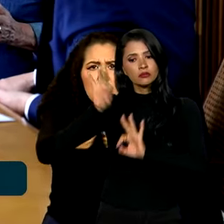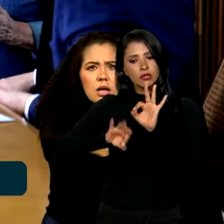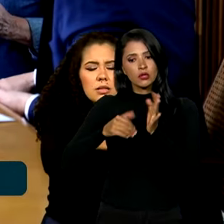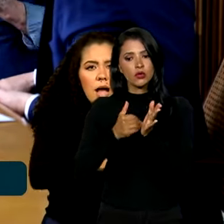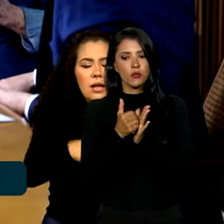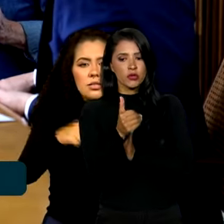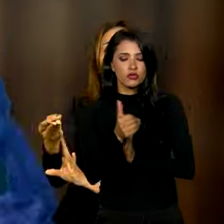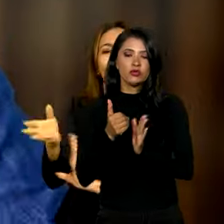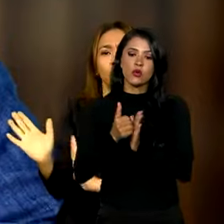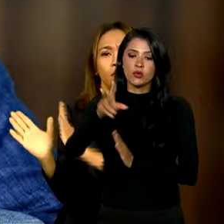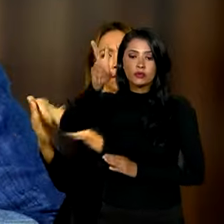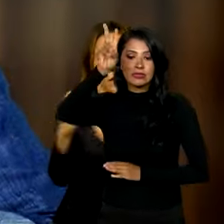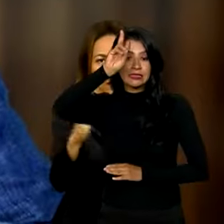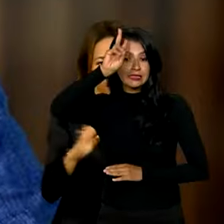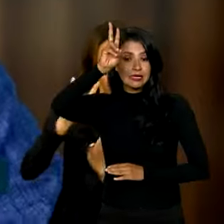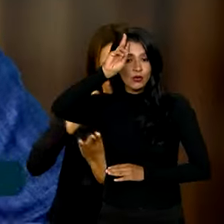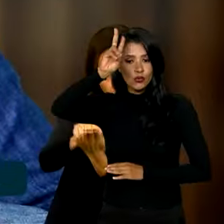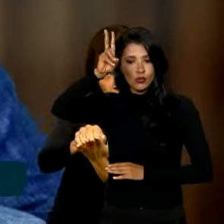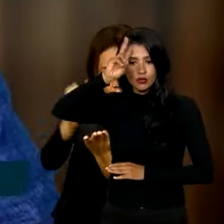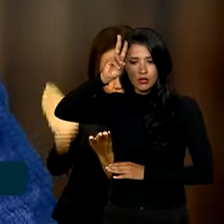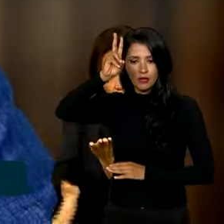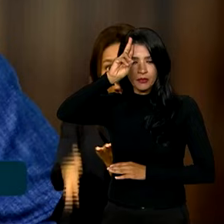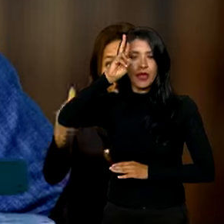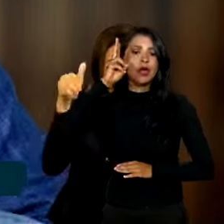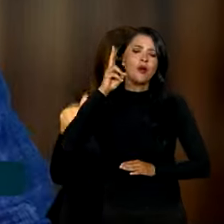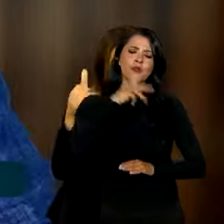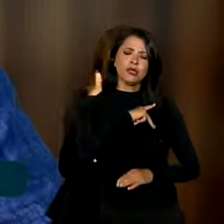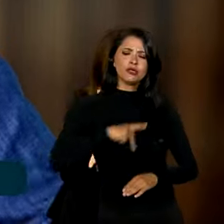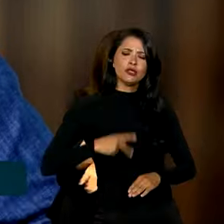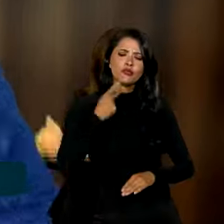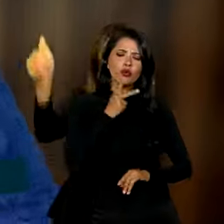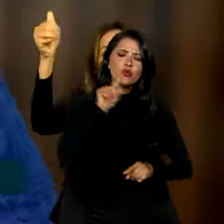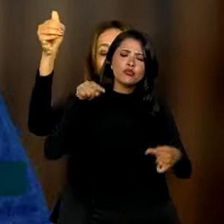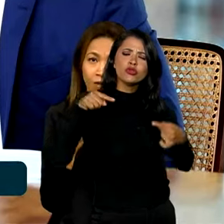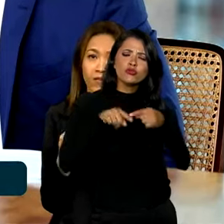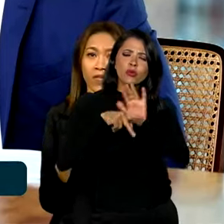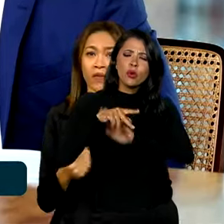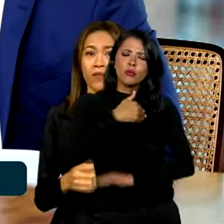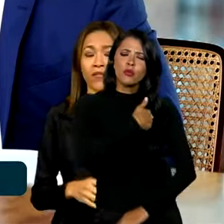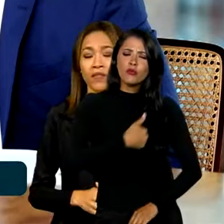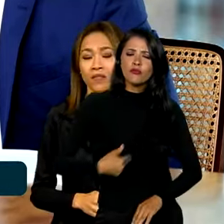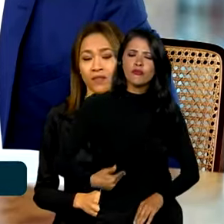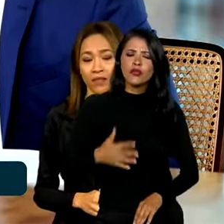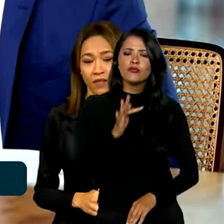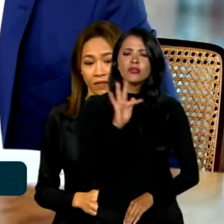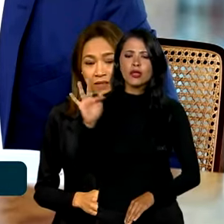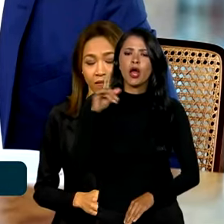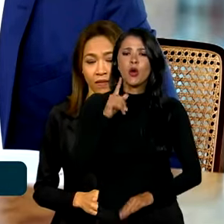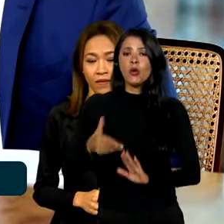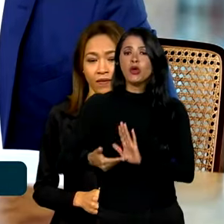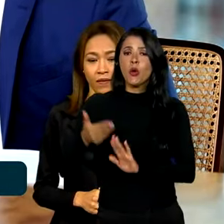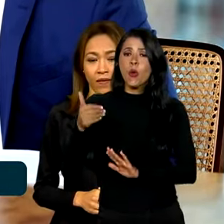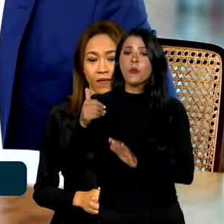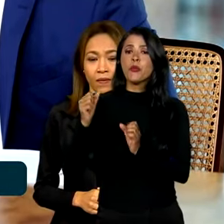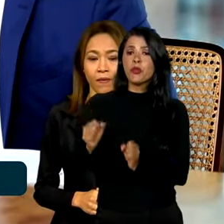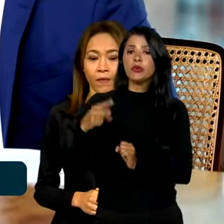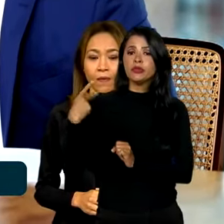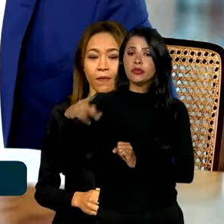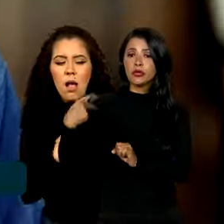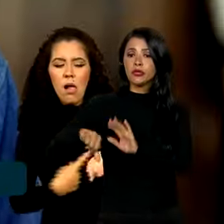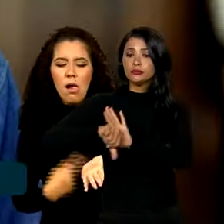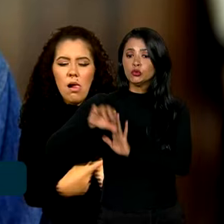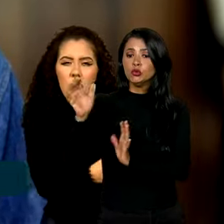nesta segunda-feira segundo o presidente o objetivo do governo federal é tirar o poder das organizações